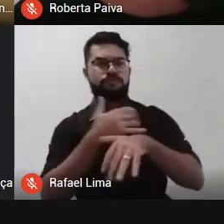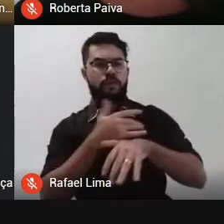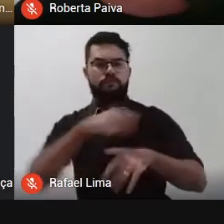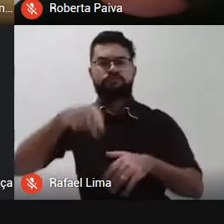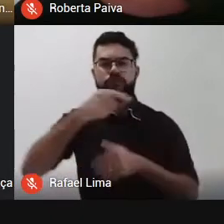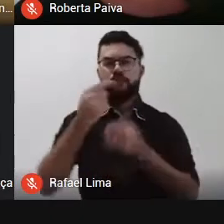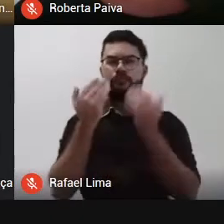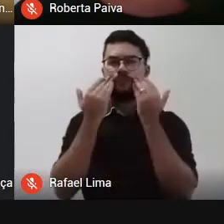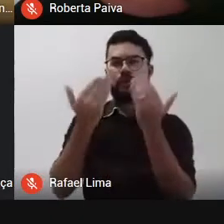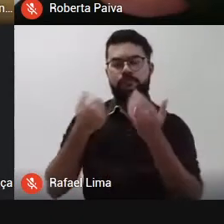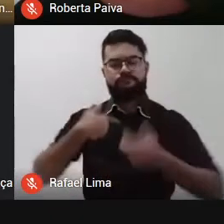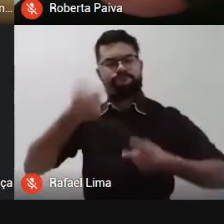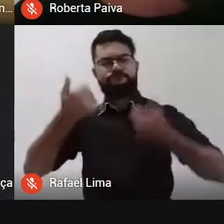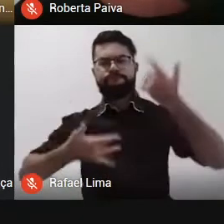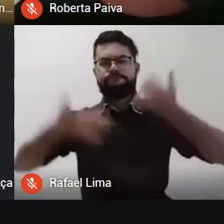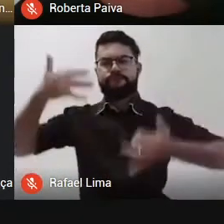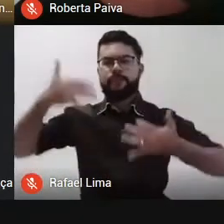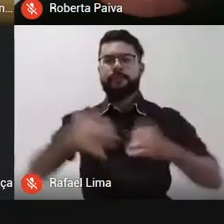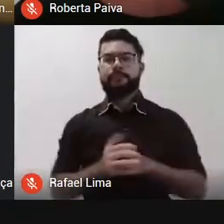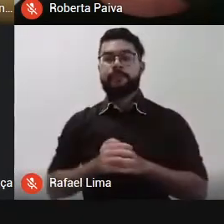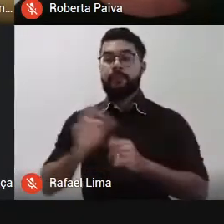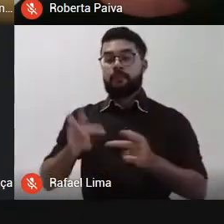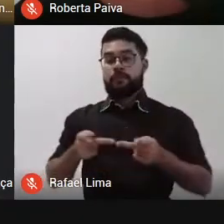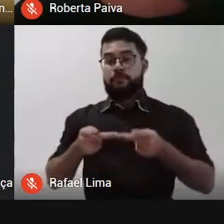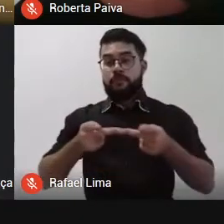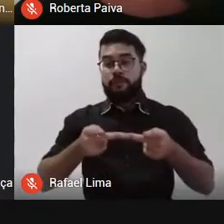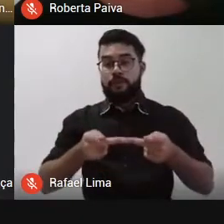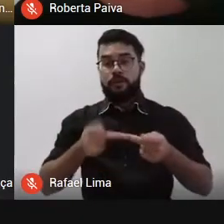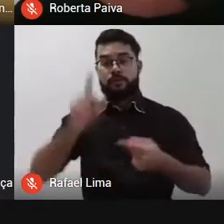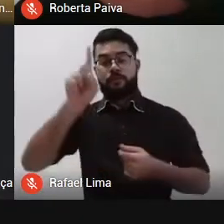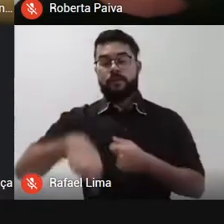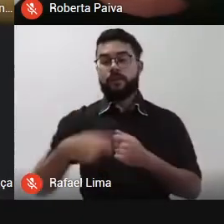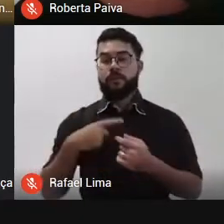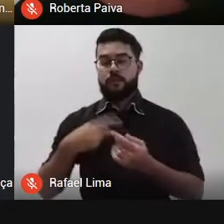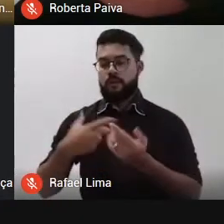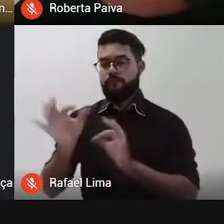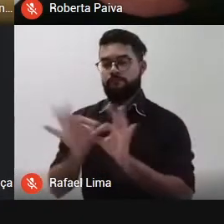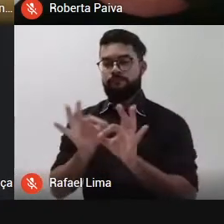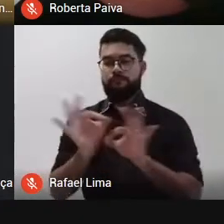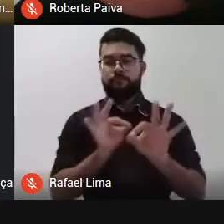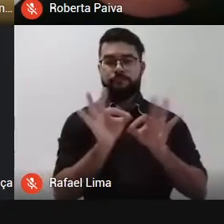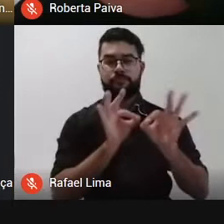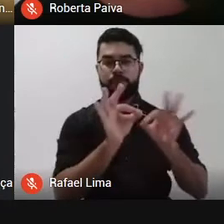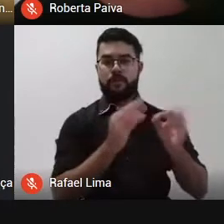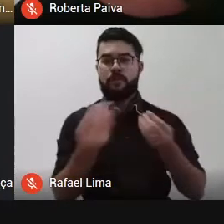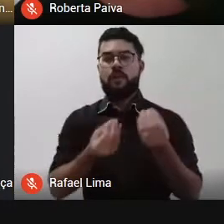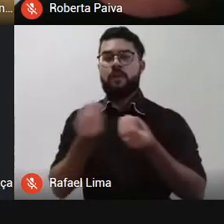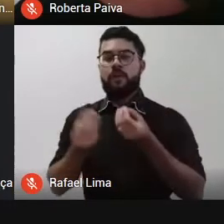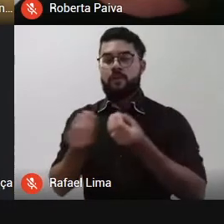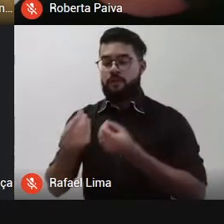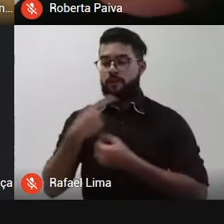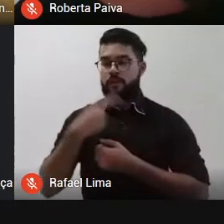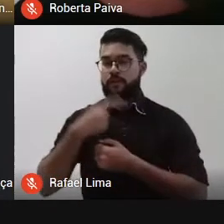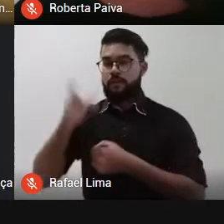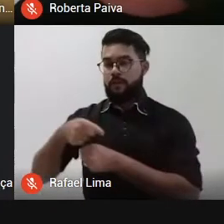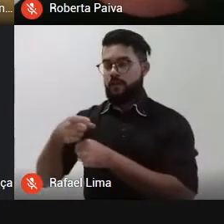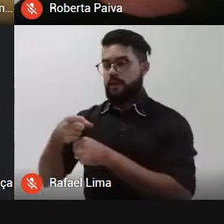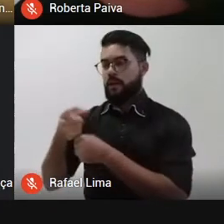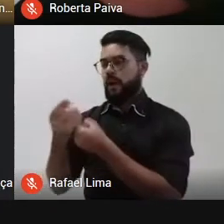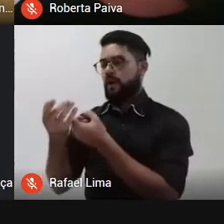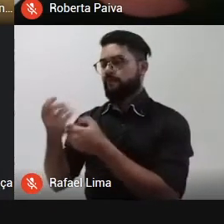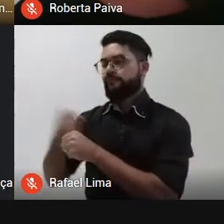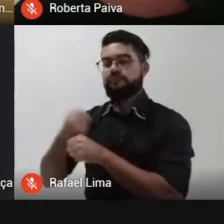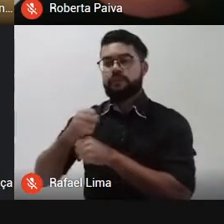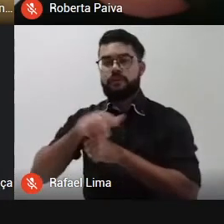aí esse projeto ele foi construído em algumas comunidades, né, é construído, hora ou outra